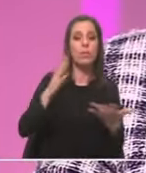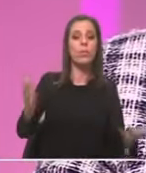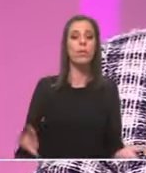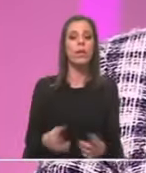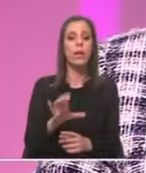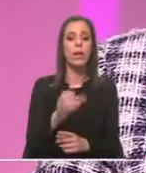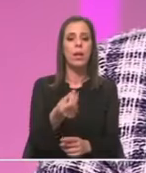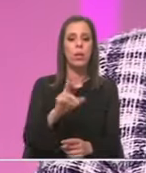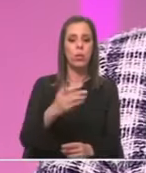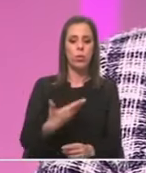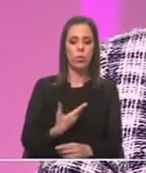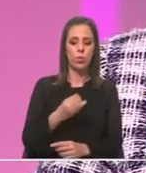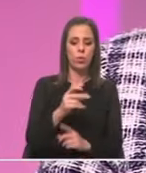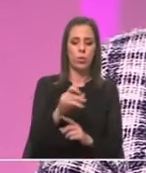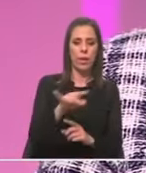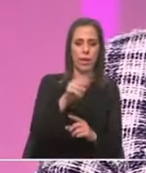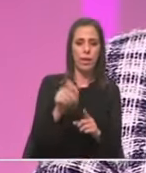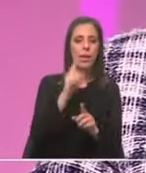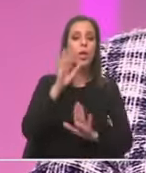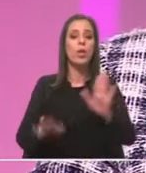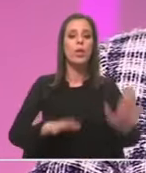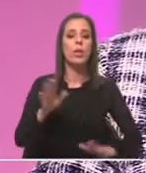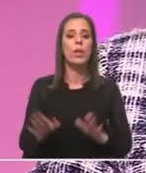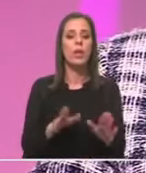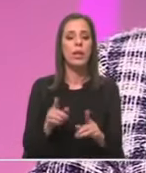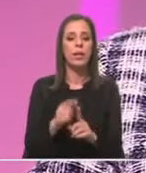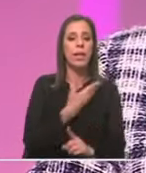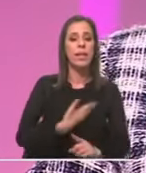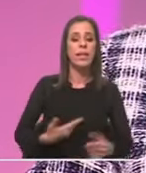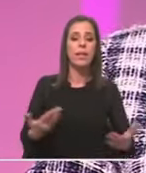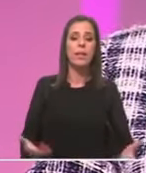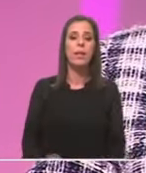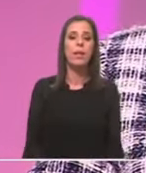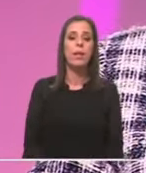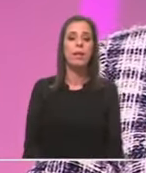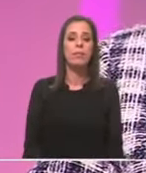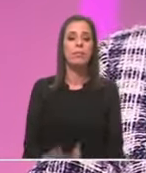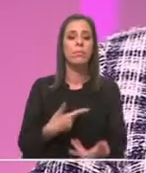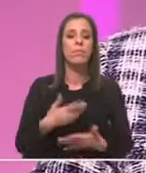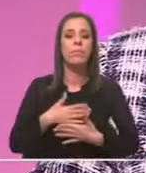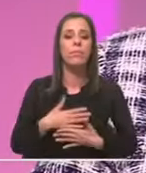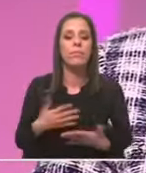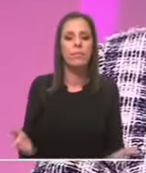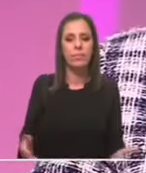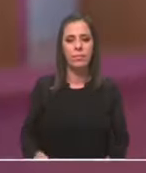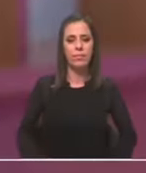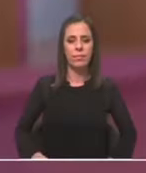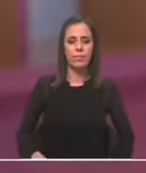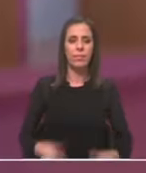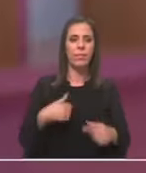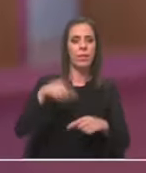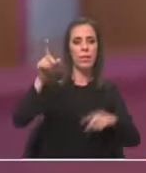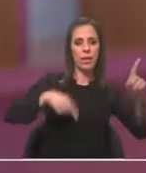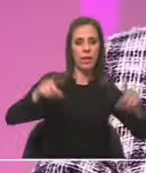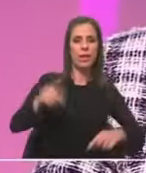na cordoaria na exposição das antiguidades e ficamos amigas fomos aqui